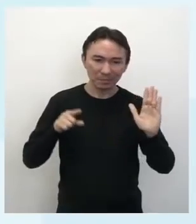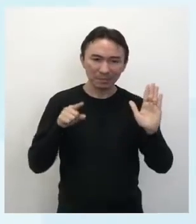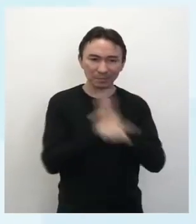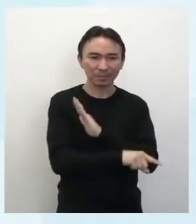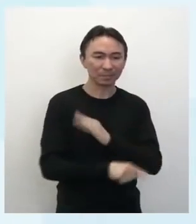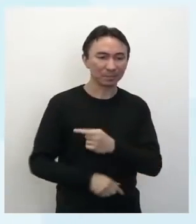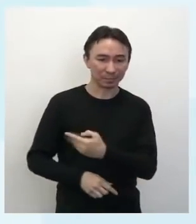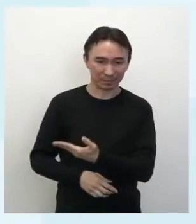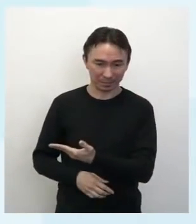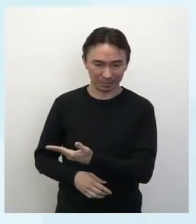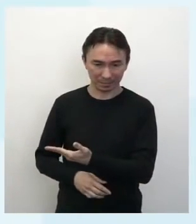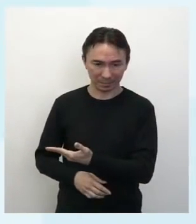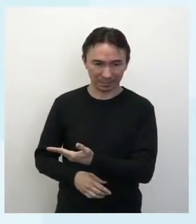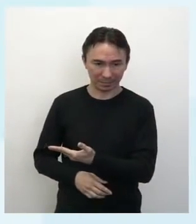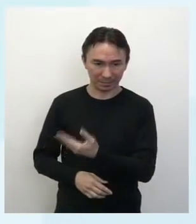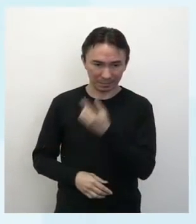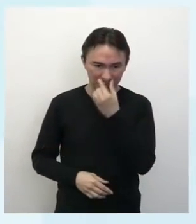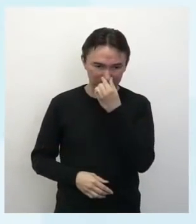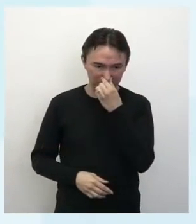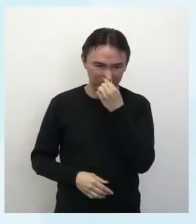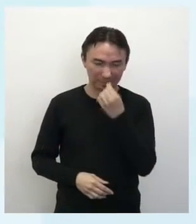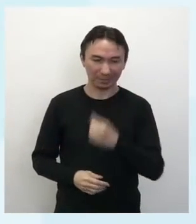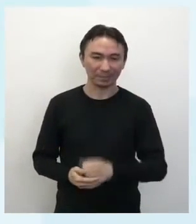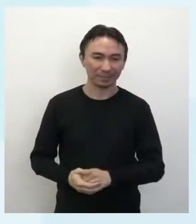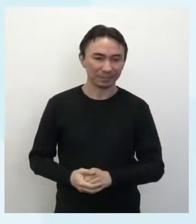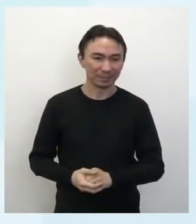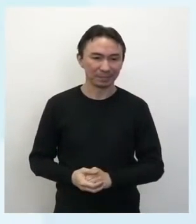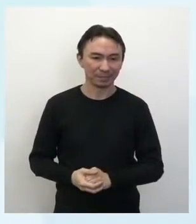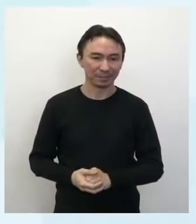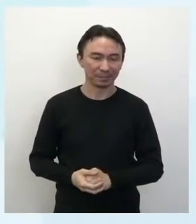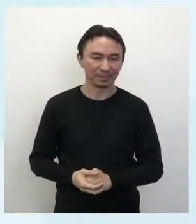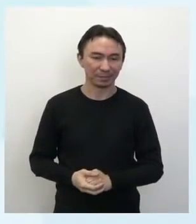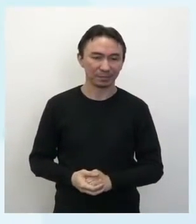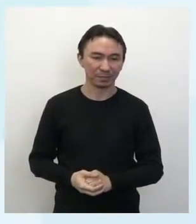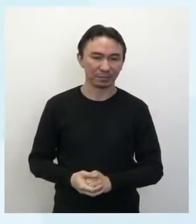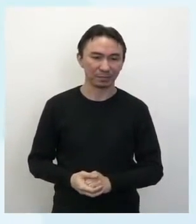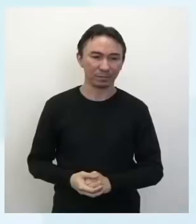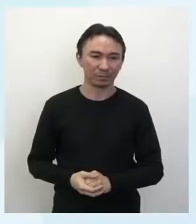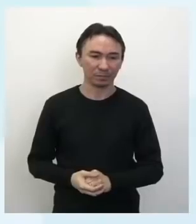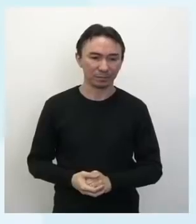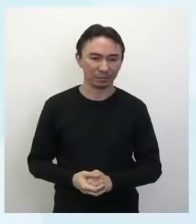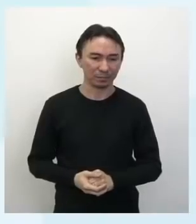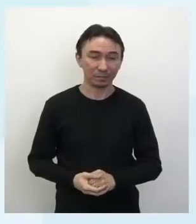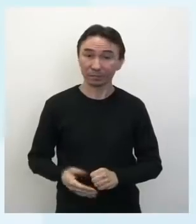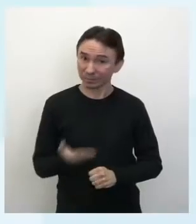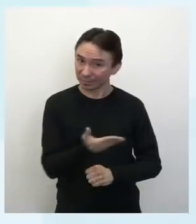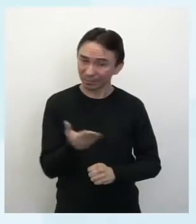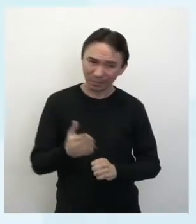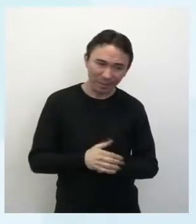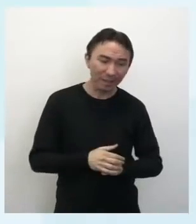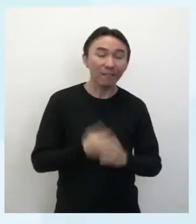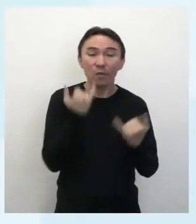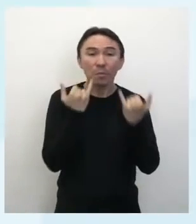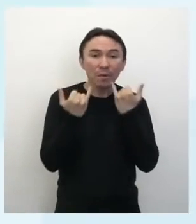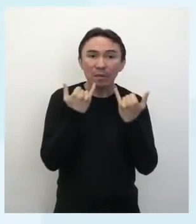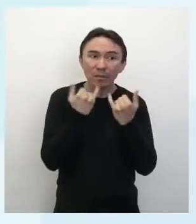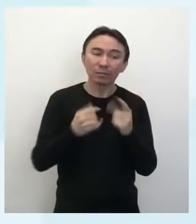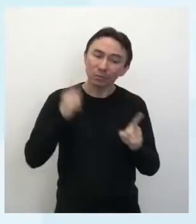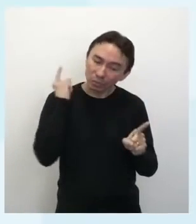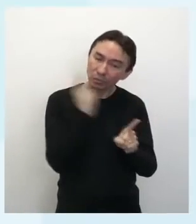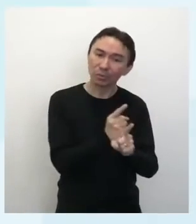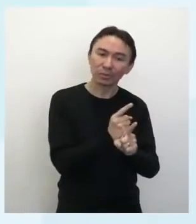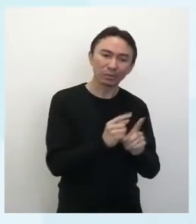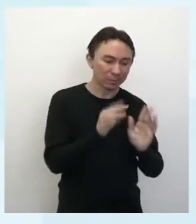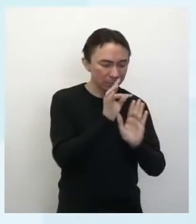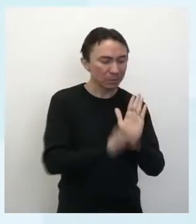What type of information you can find in the text? Que tipo de informação você pode encontrar no texto? Na verdade, aqui a